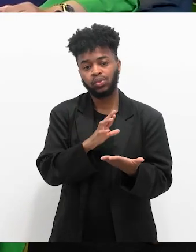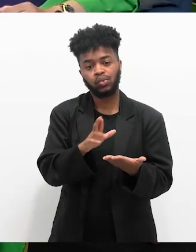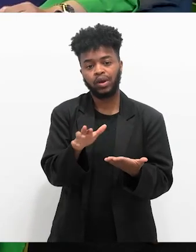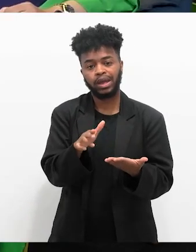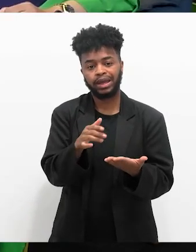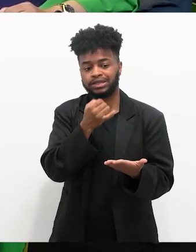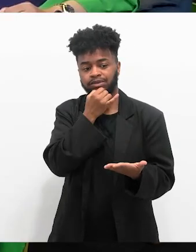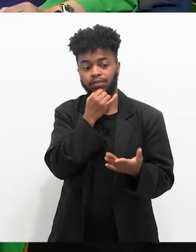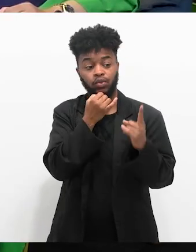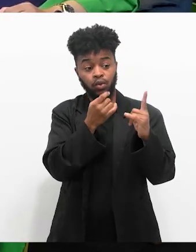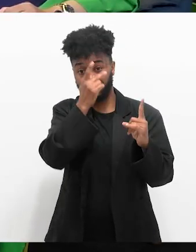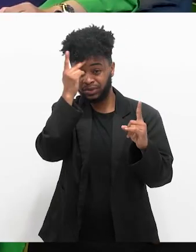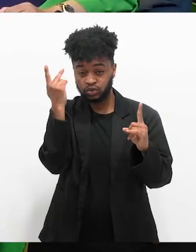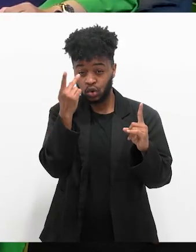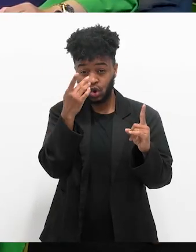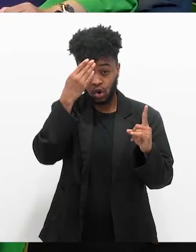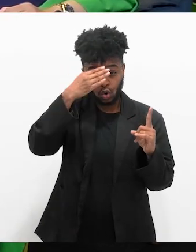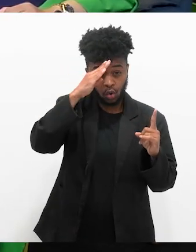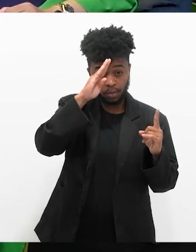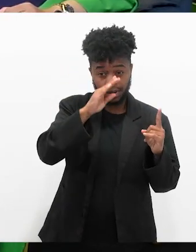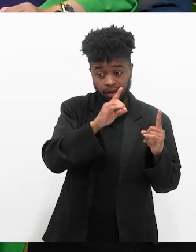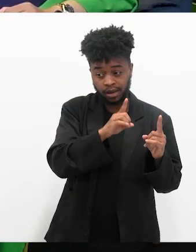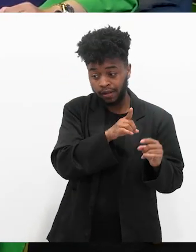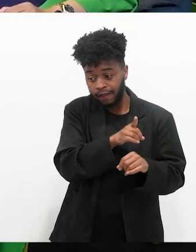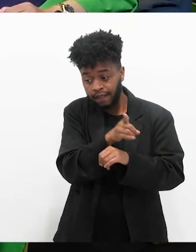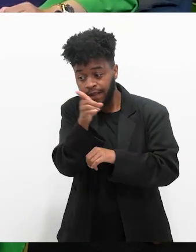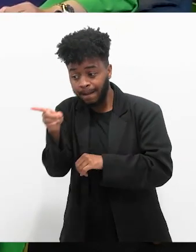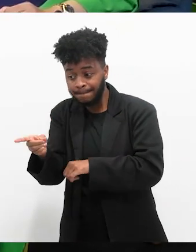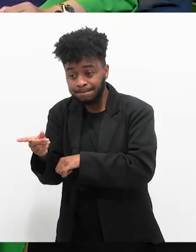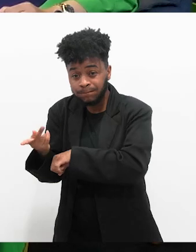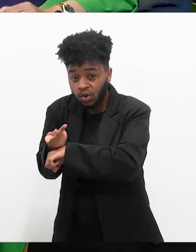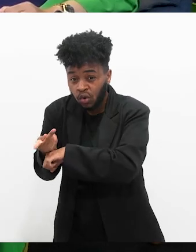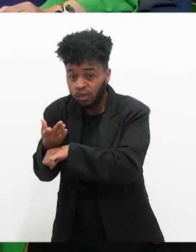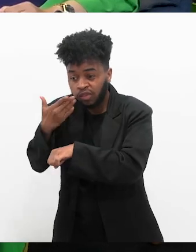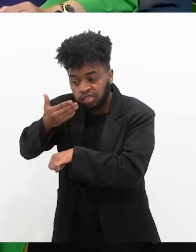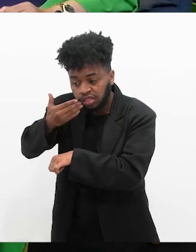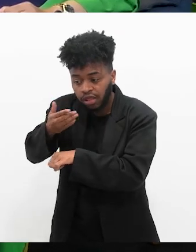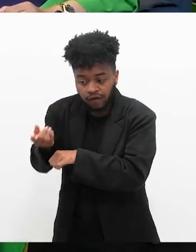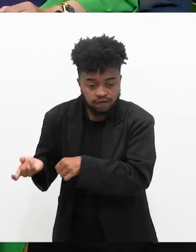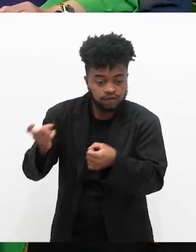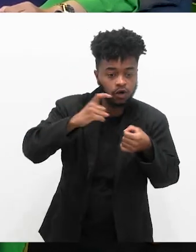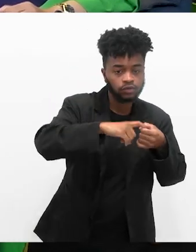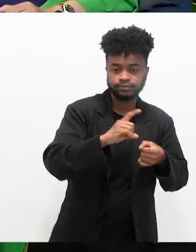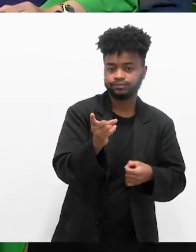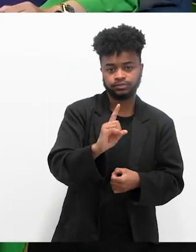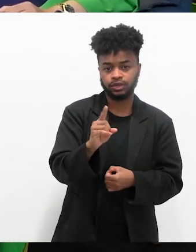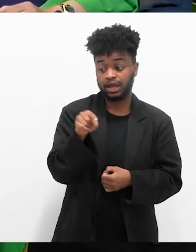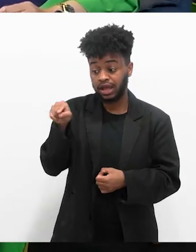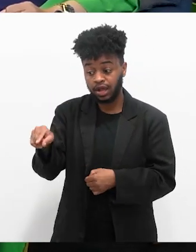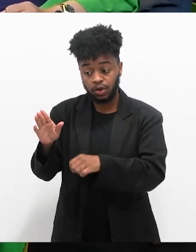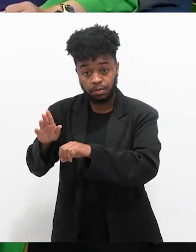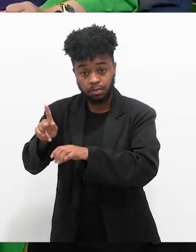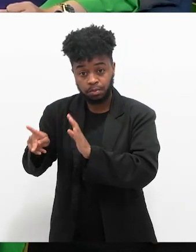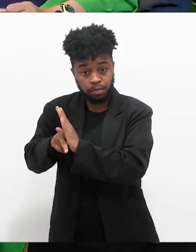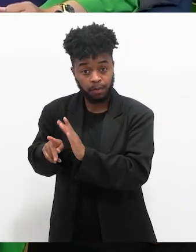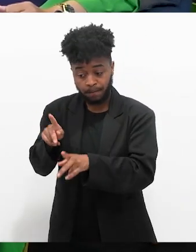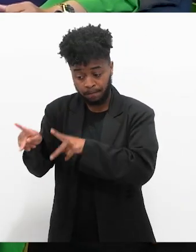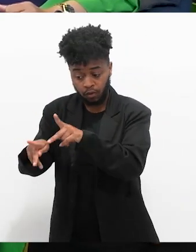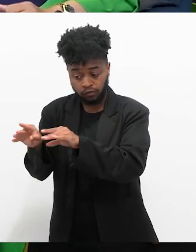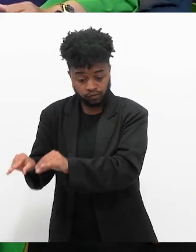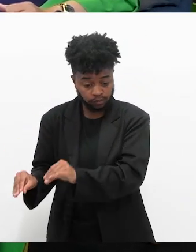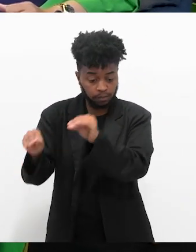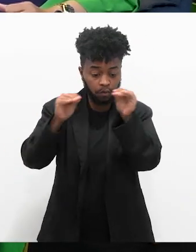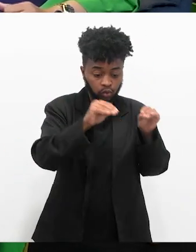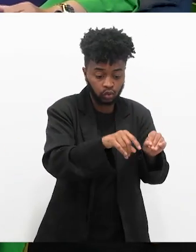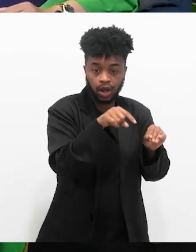sai dali, não foi nenhum cubano lá buscar. Ele não foge ao sagrado. Nunca. Ele não foge nunca à essência. Entende? Certo. Ele vem sempre